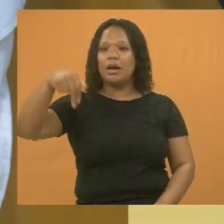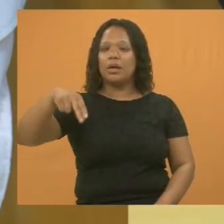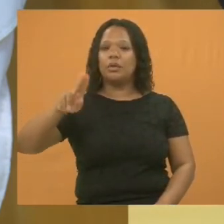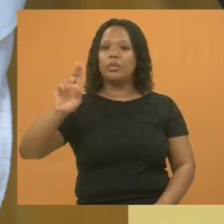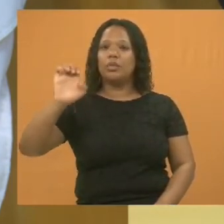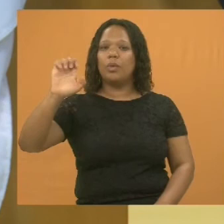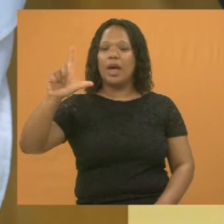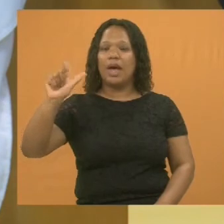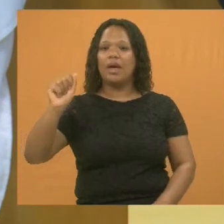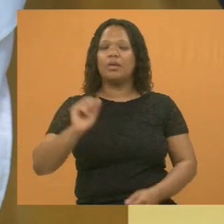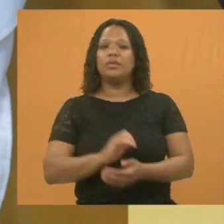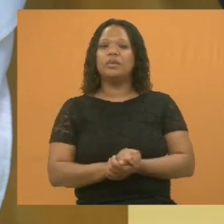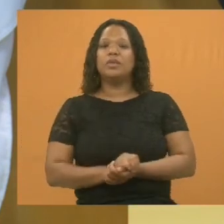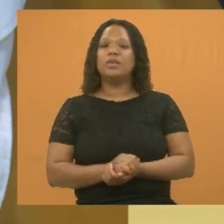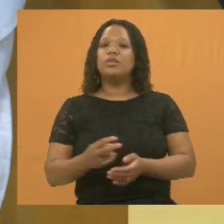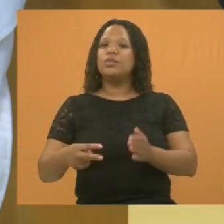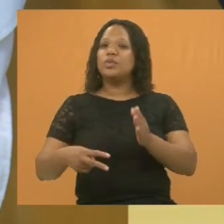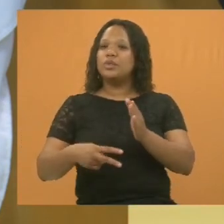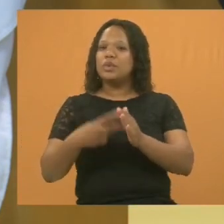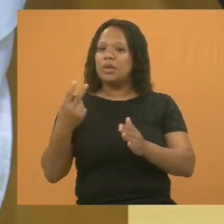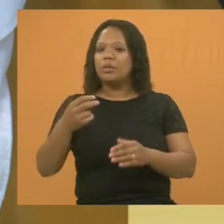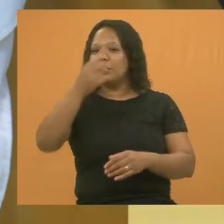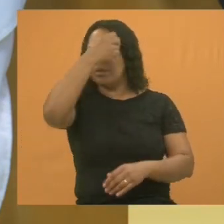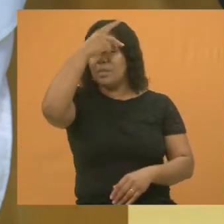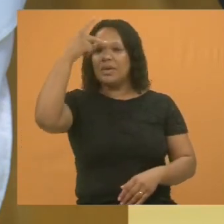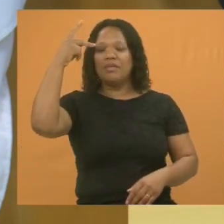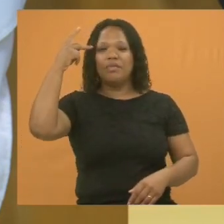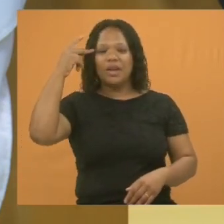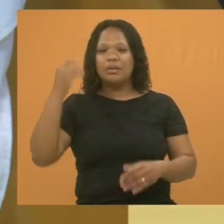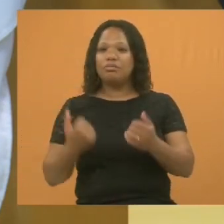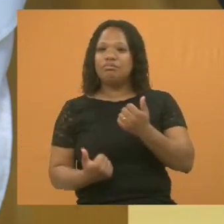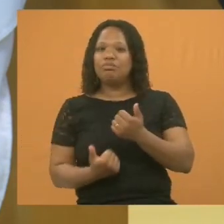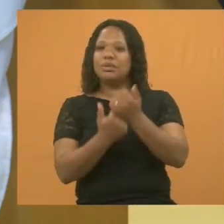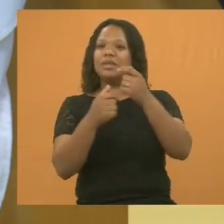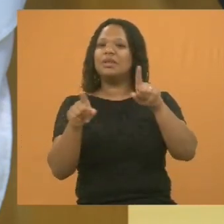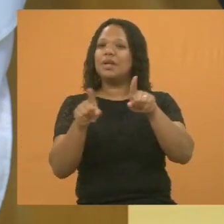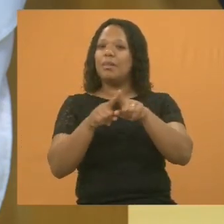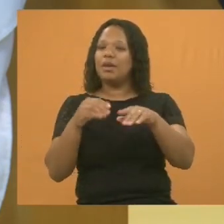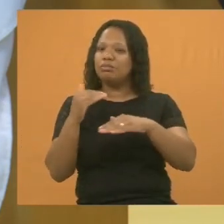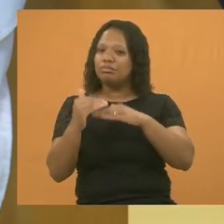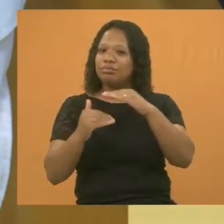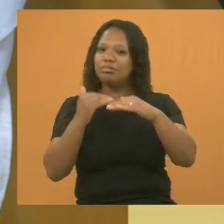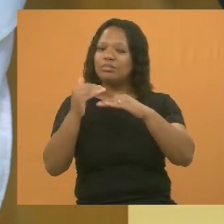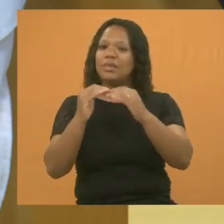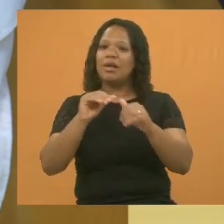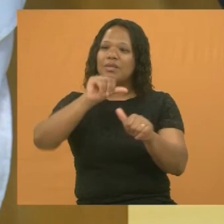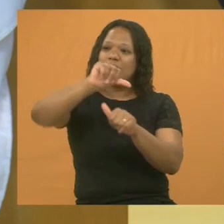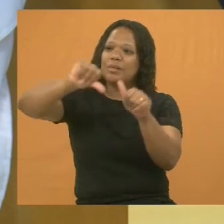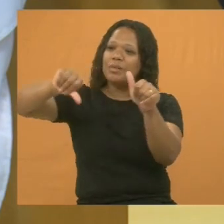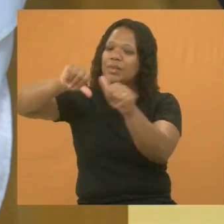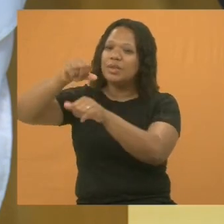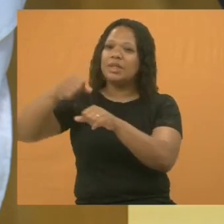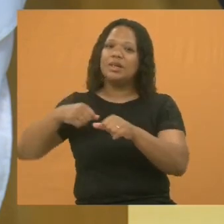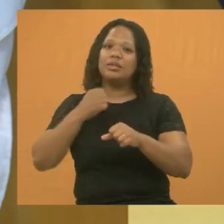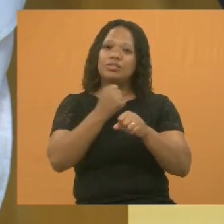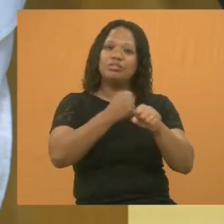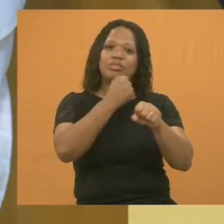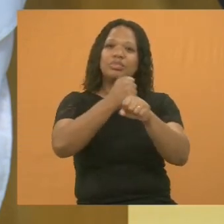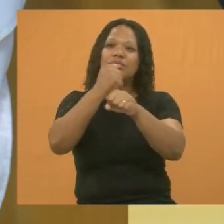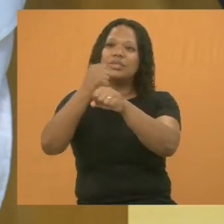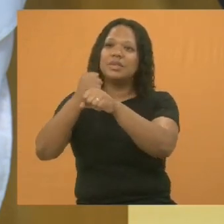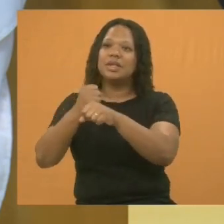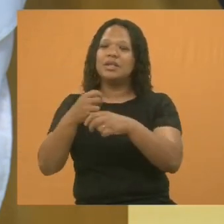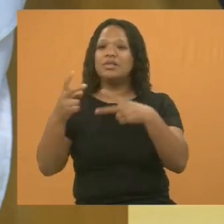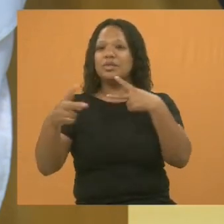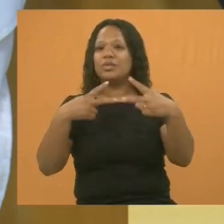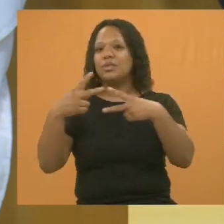seu sucessor, de mais 2 legislações. Em 16 anos, se mudou toda a estrutura de São José do Campos